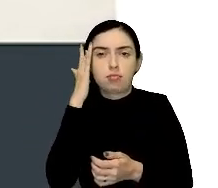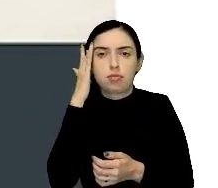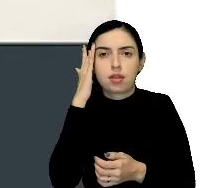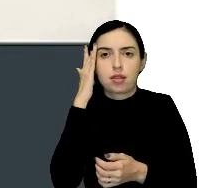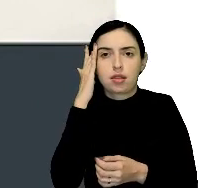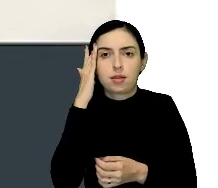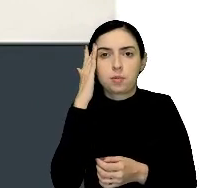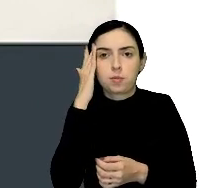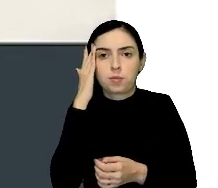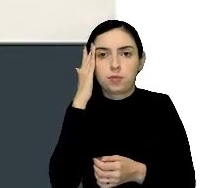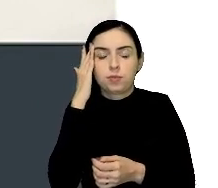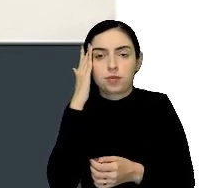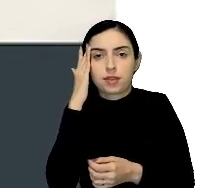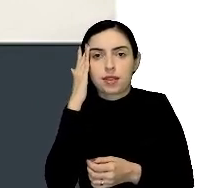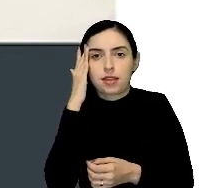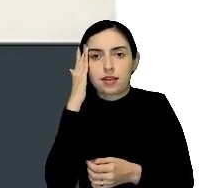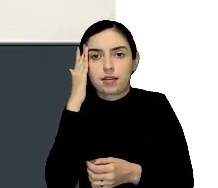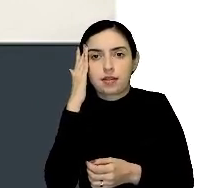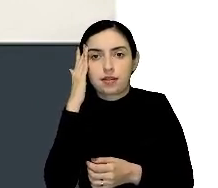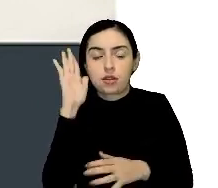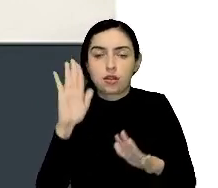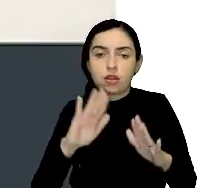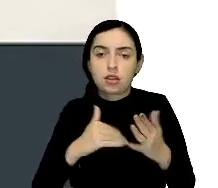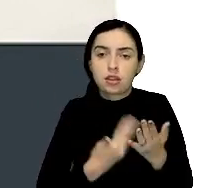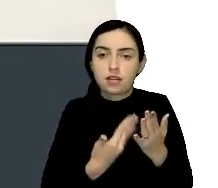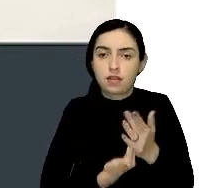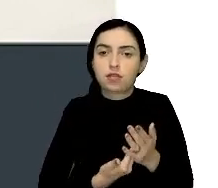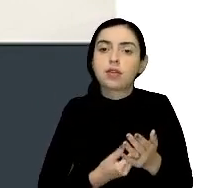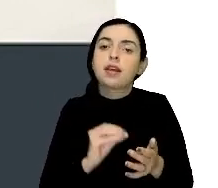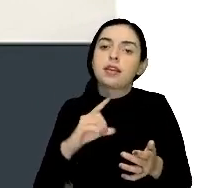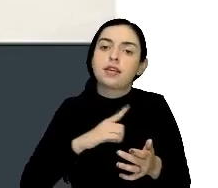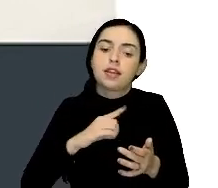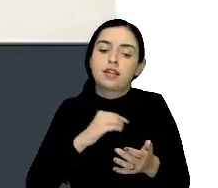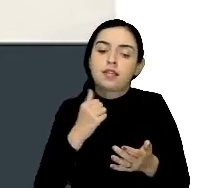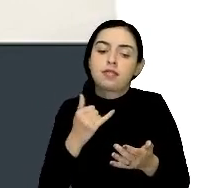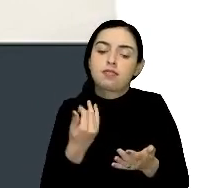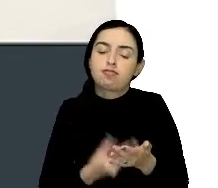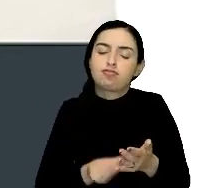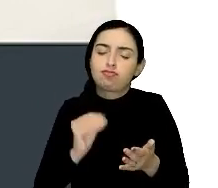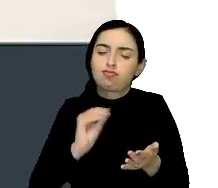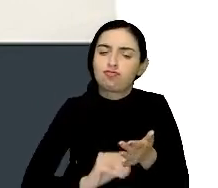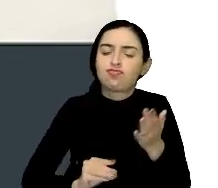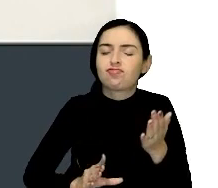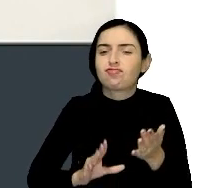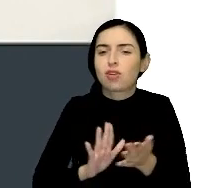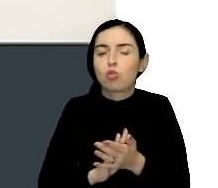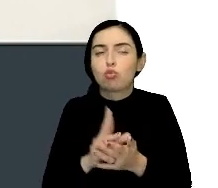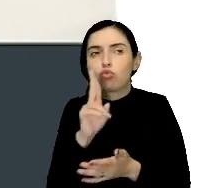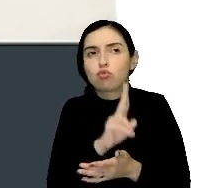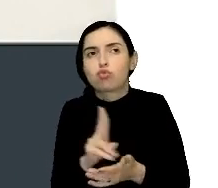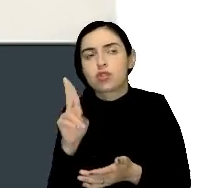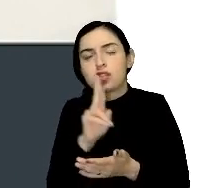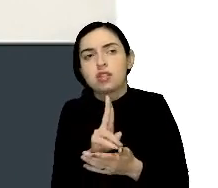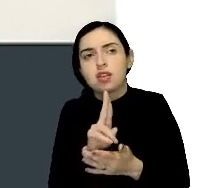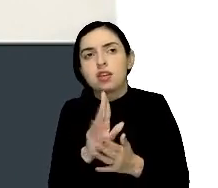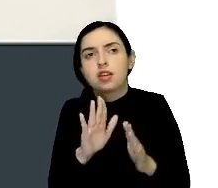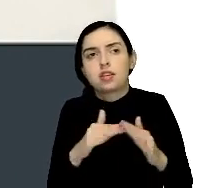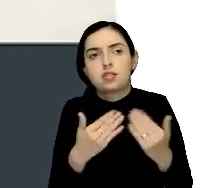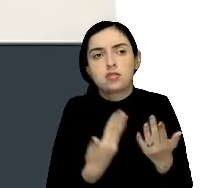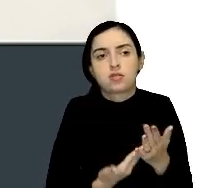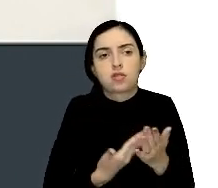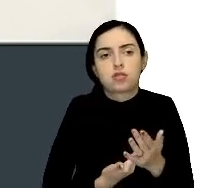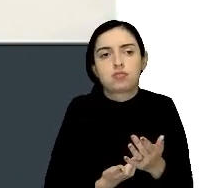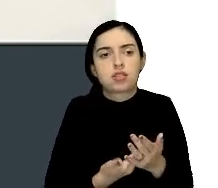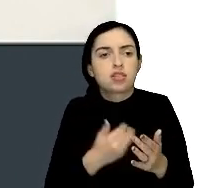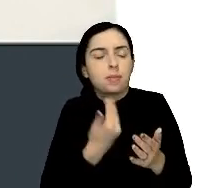na academia a gente tem falhas, muitas vezes na academia a gente usa elementos que já foram